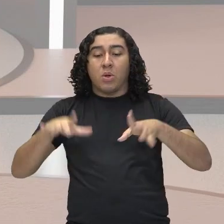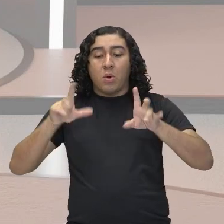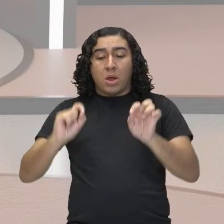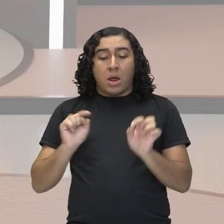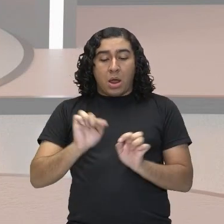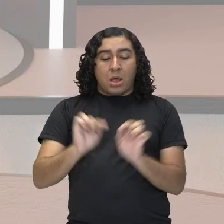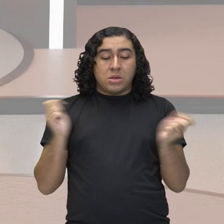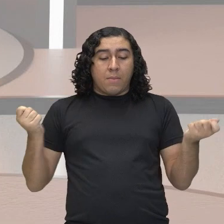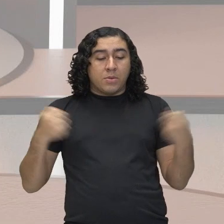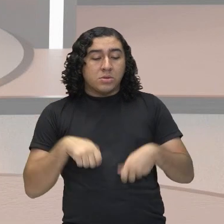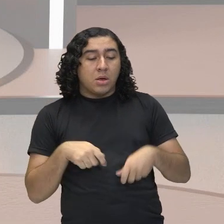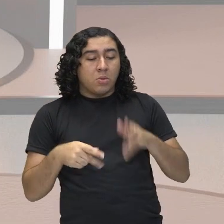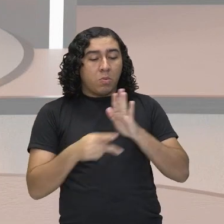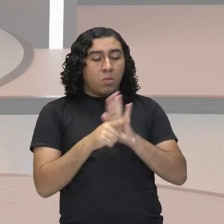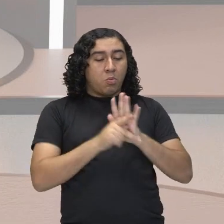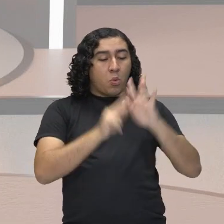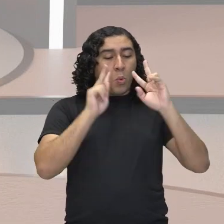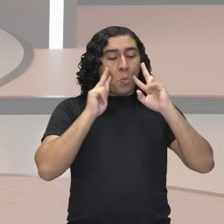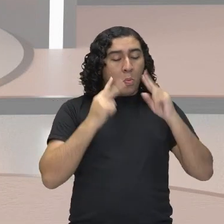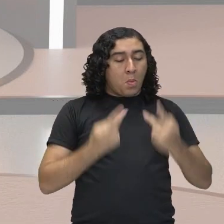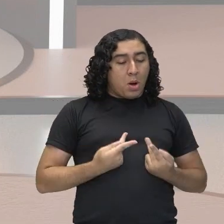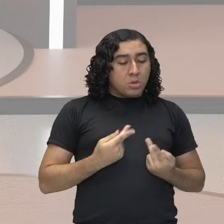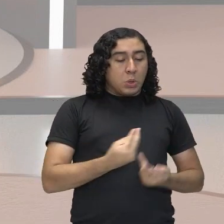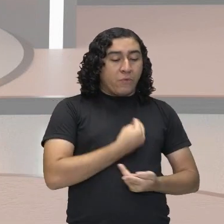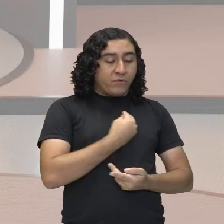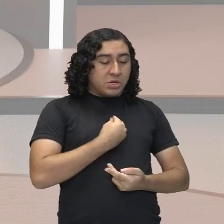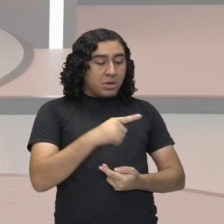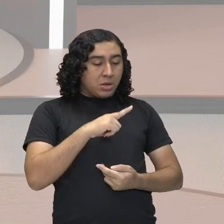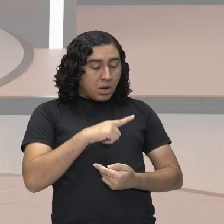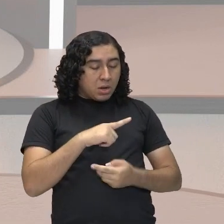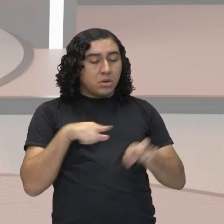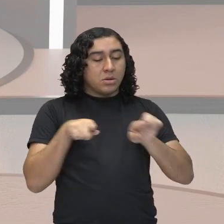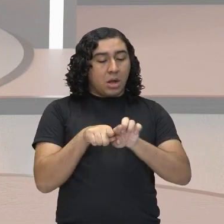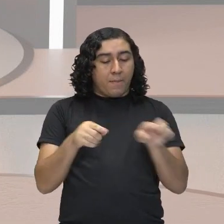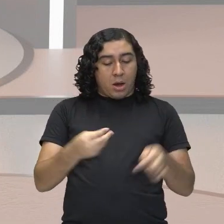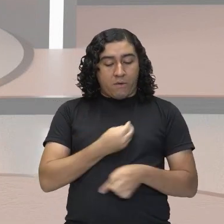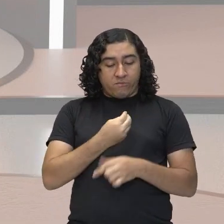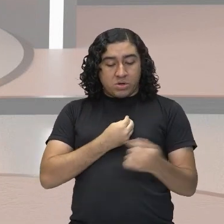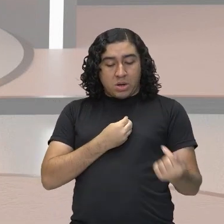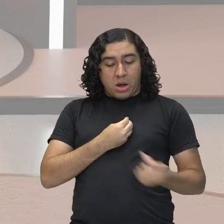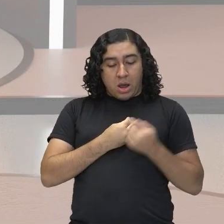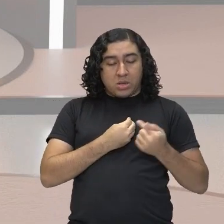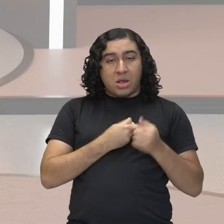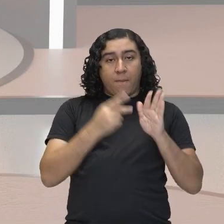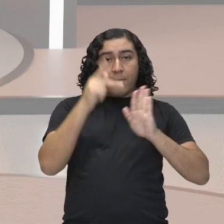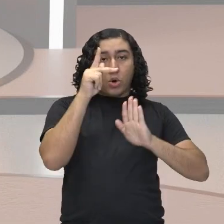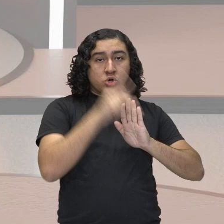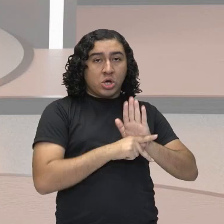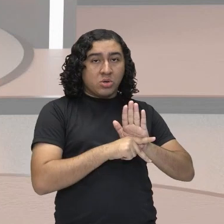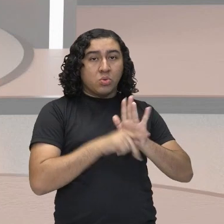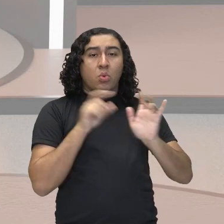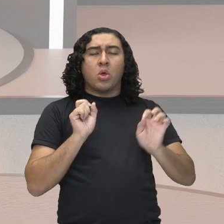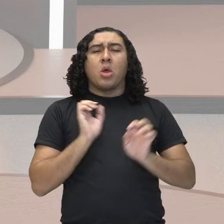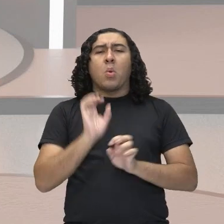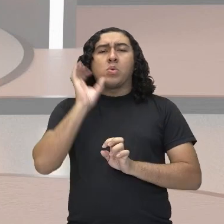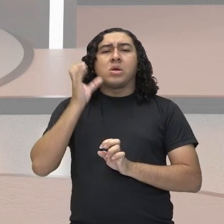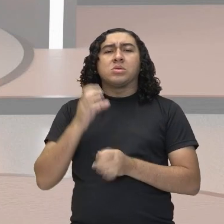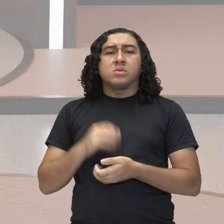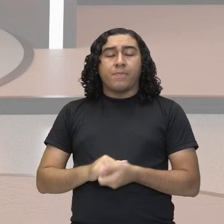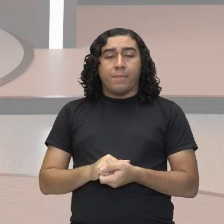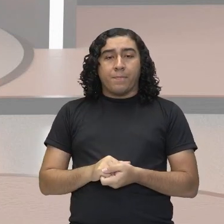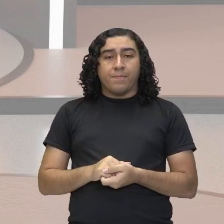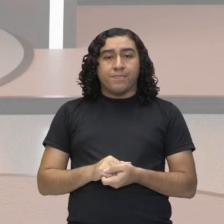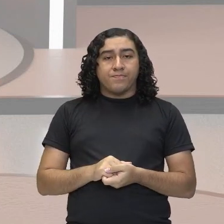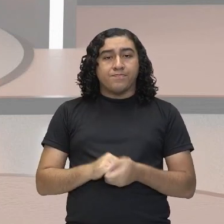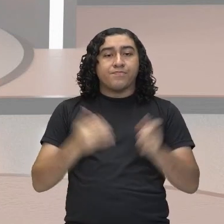condição na qual o homem existe e sua vida é um projeto, o que que acontece? Ele terá